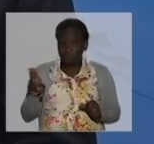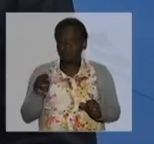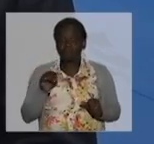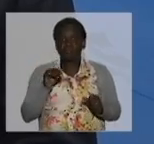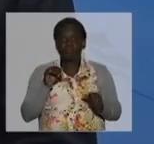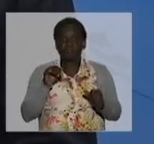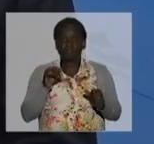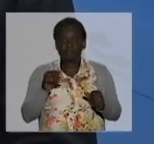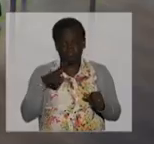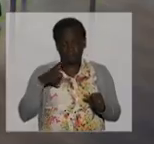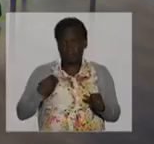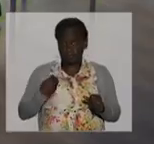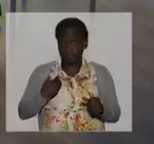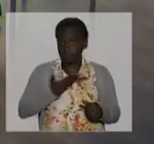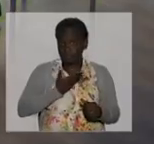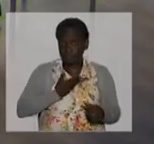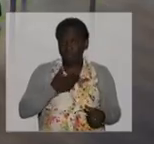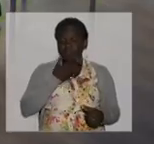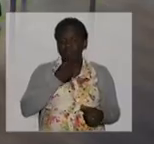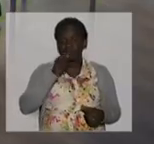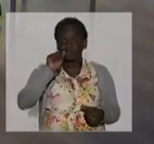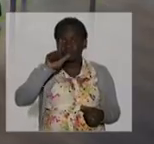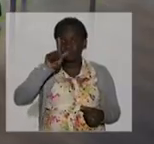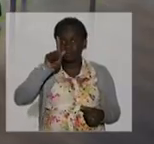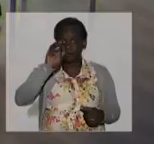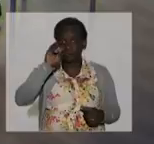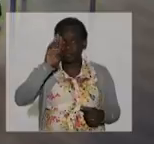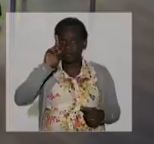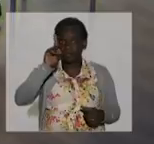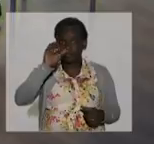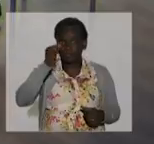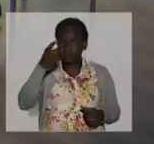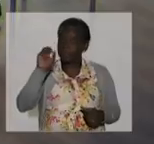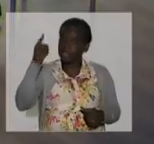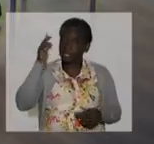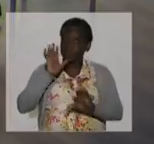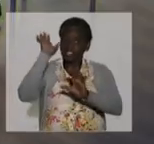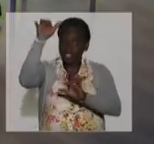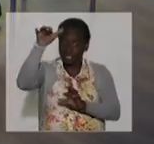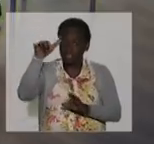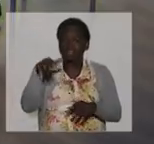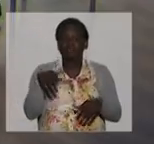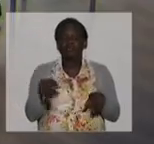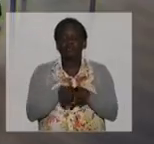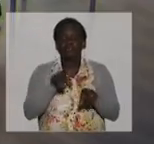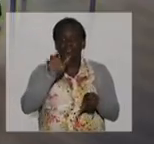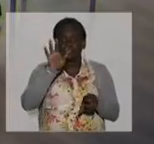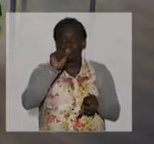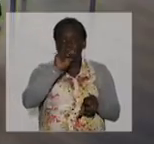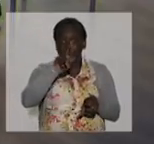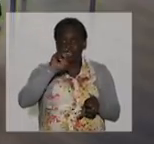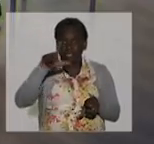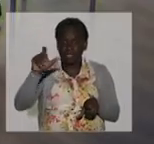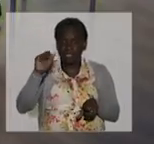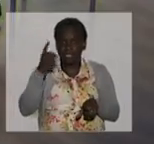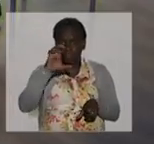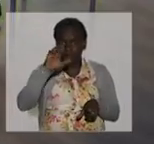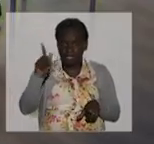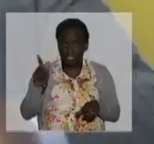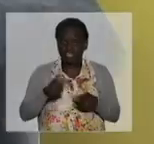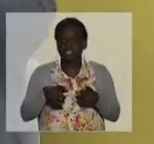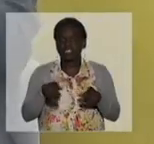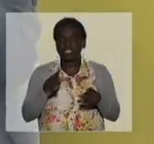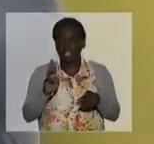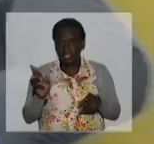citar nomes com os quais convivi. Algodão, do basquete, trabalhou para o Instituto. Farrell, do Campo